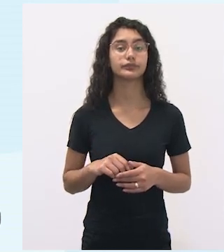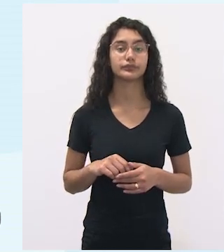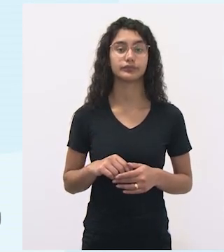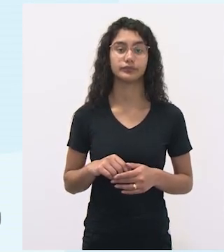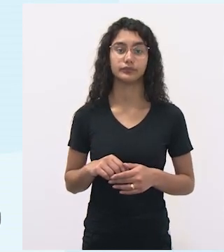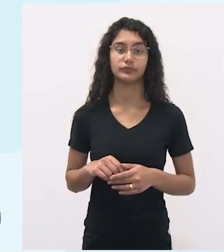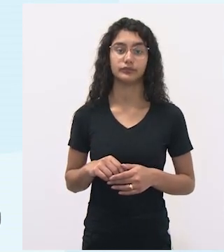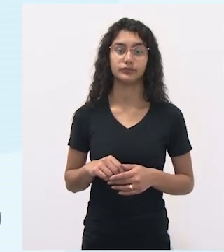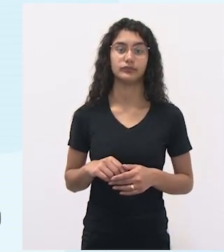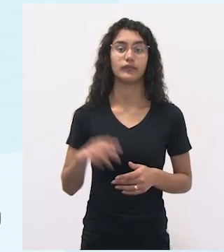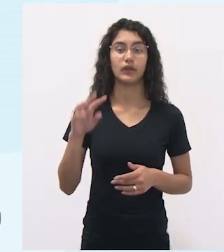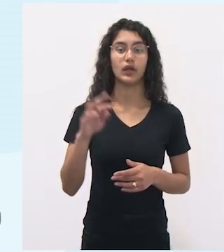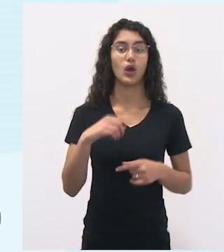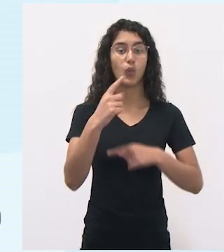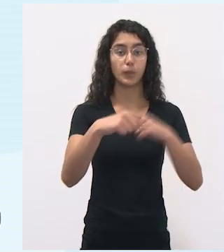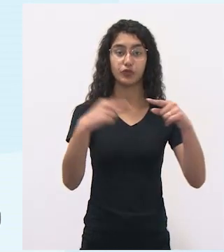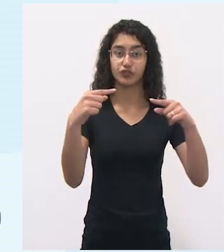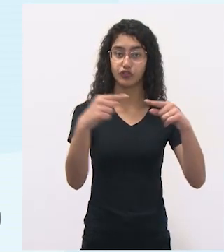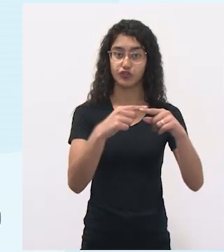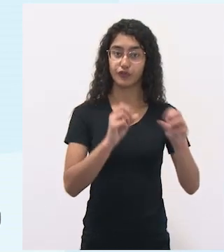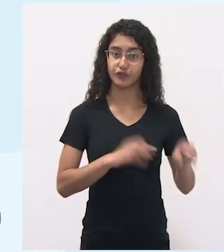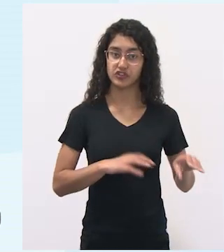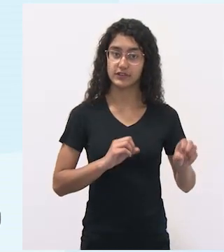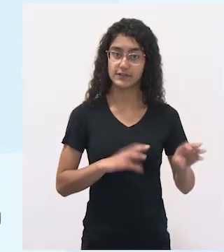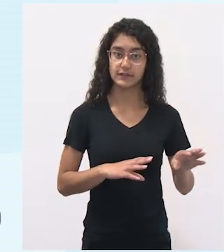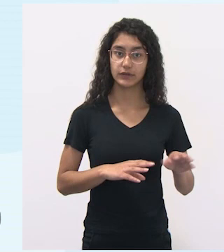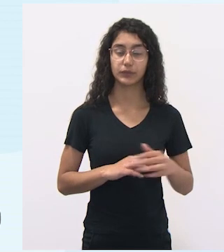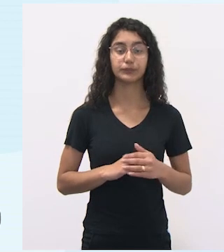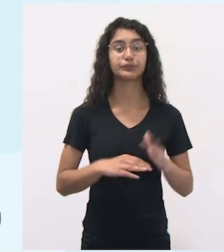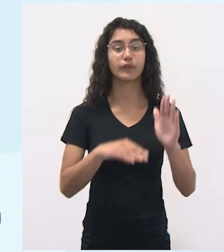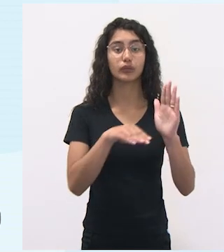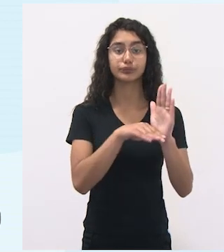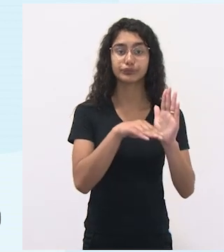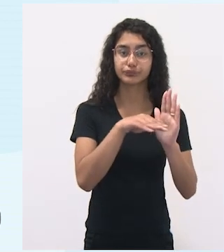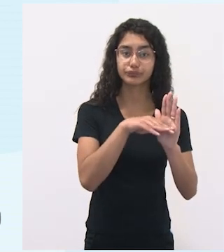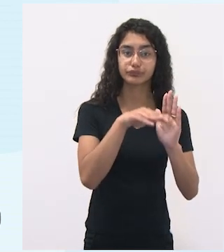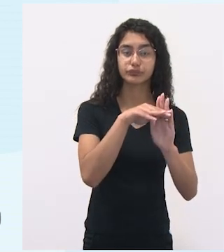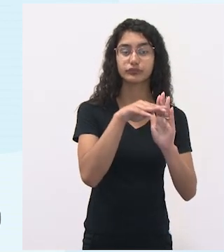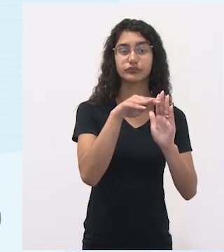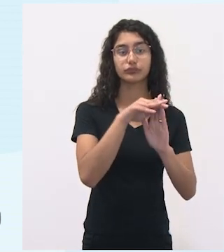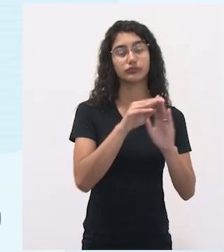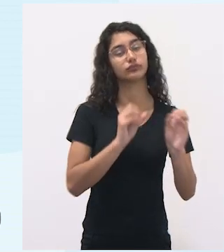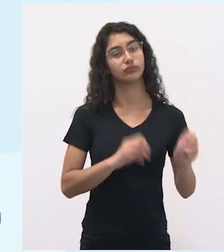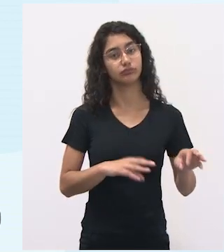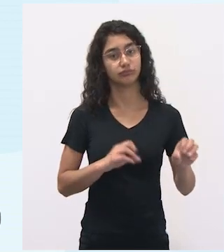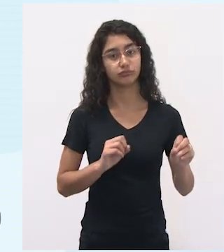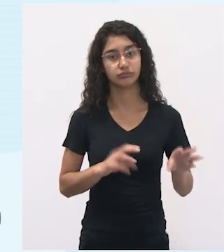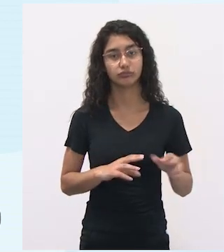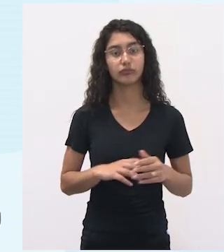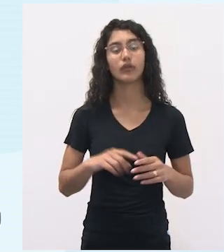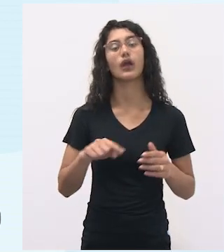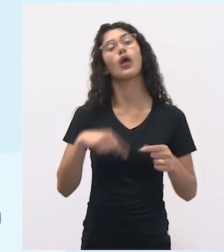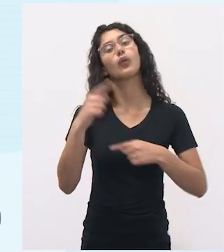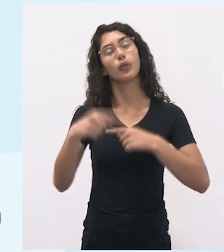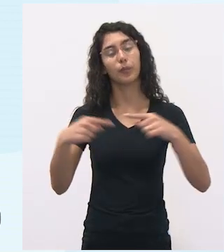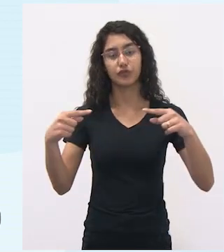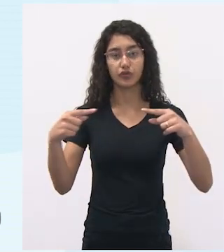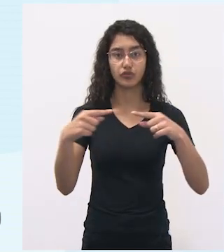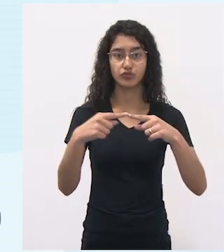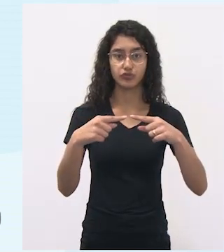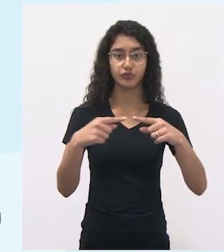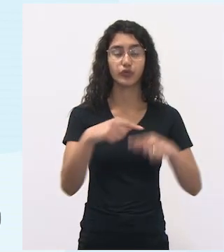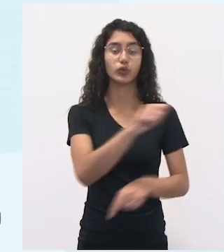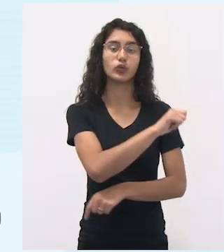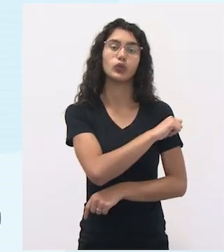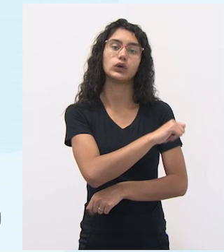dos objetivos educacionais. Os níveis de proficiência nada mais é do que os objetivos educacionais que o